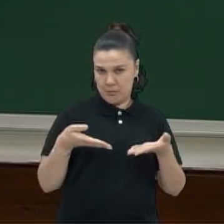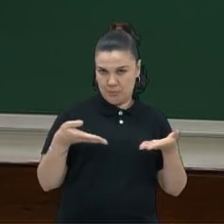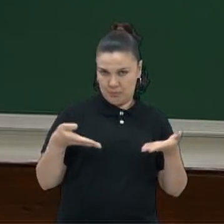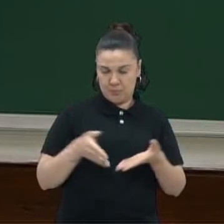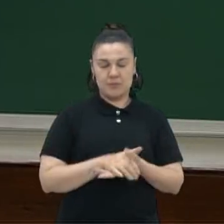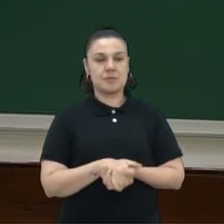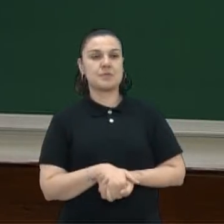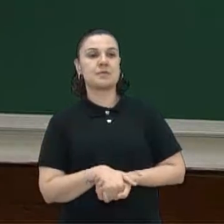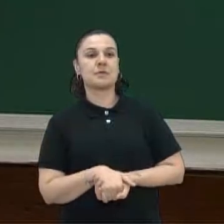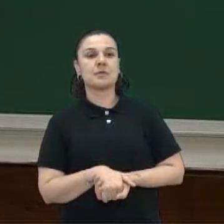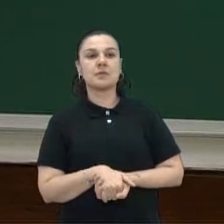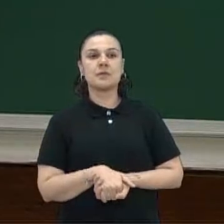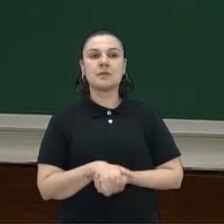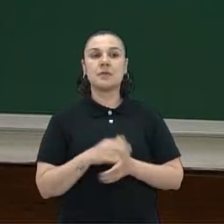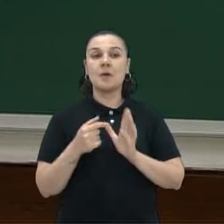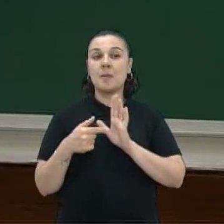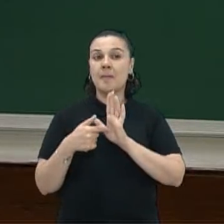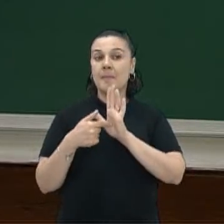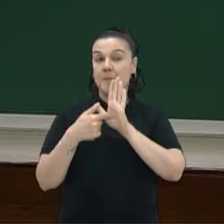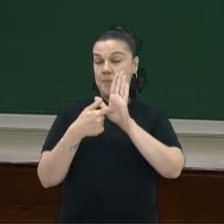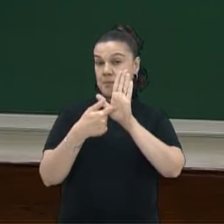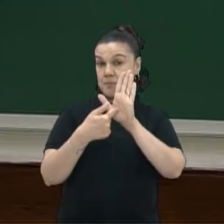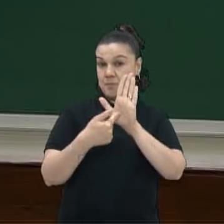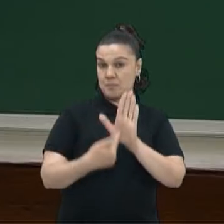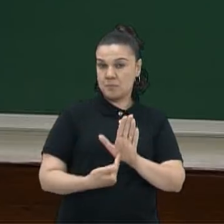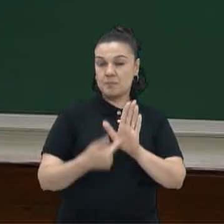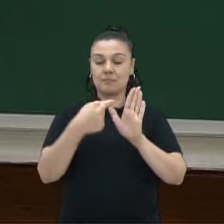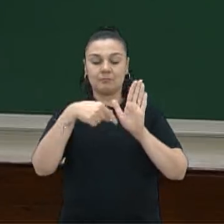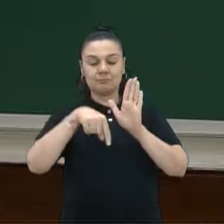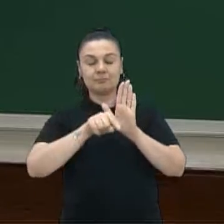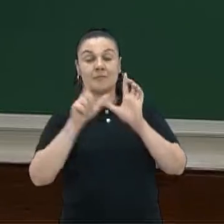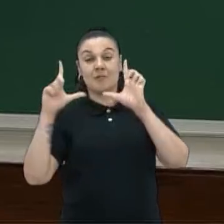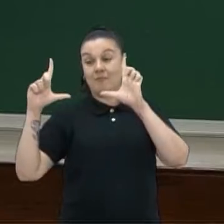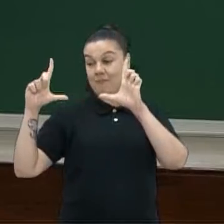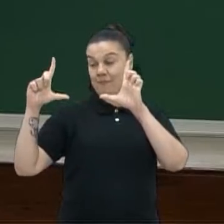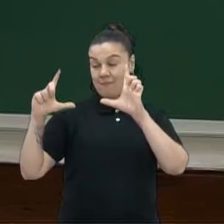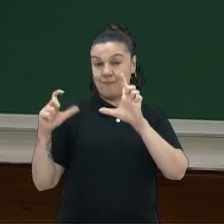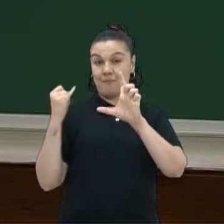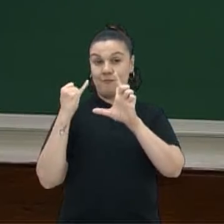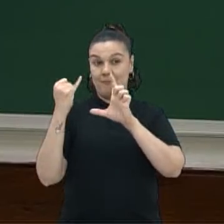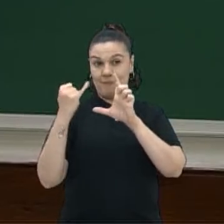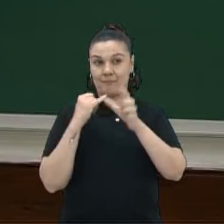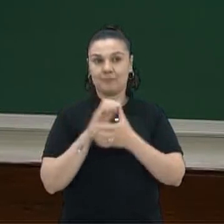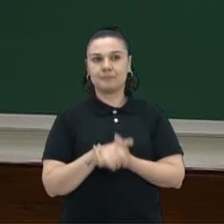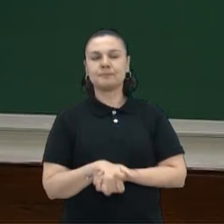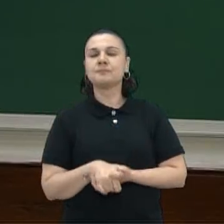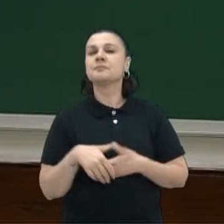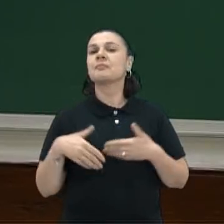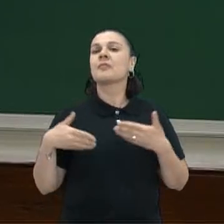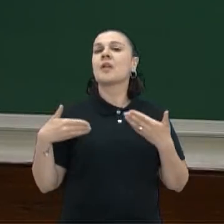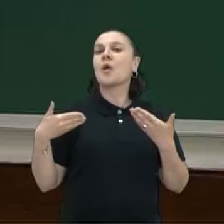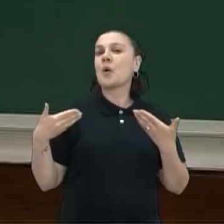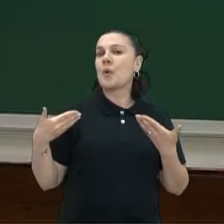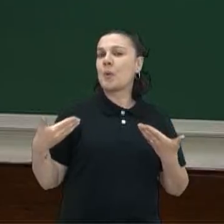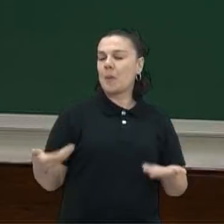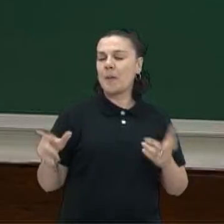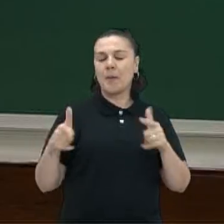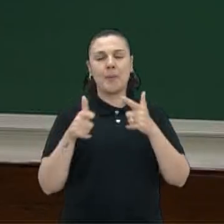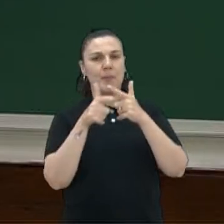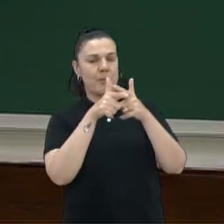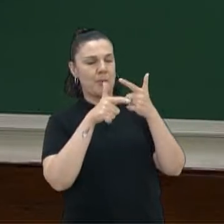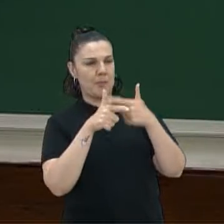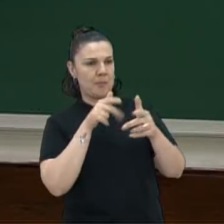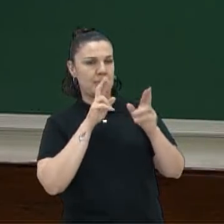trabalhou na aula de hoje está aparecendo nessa foto? Qual o problema relacionado a